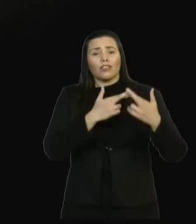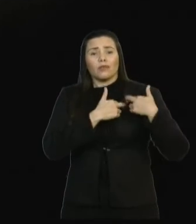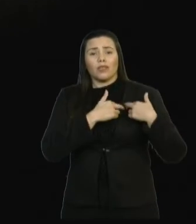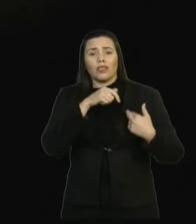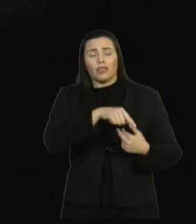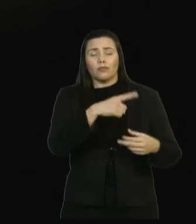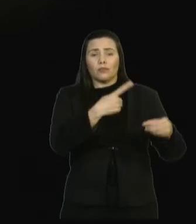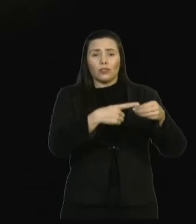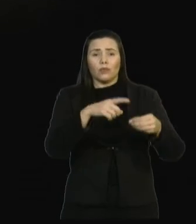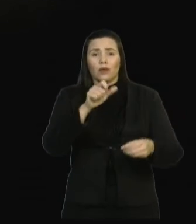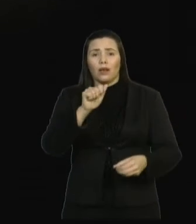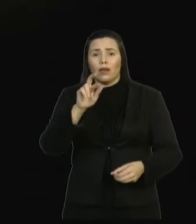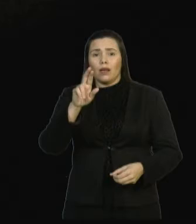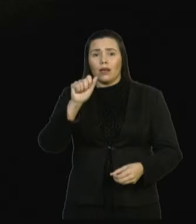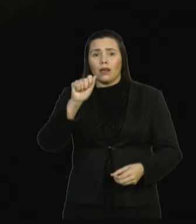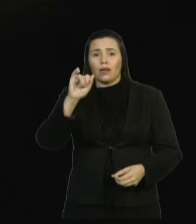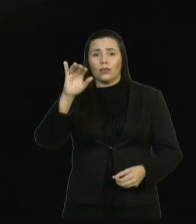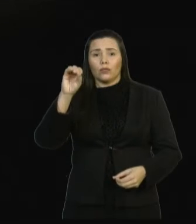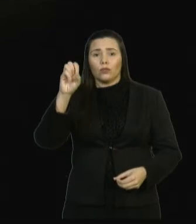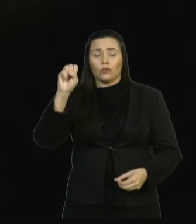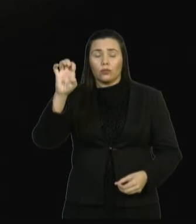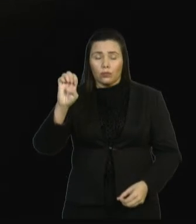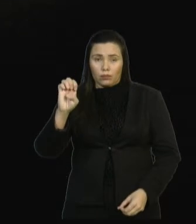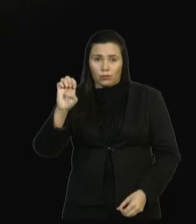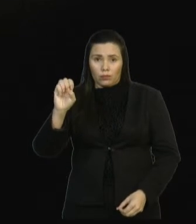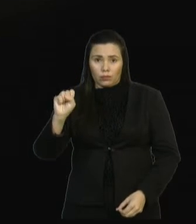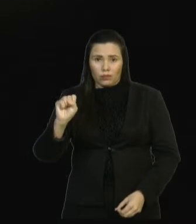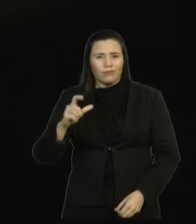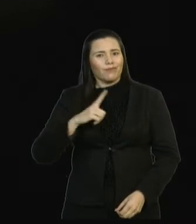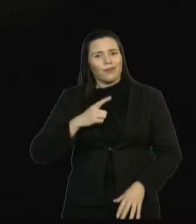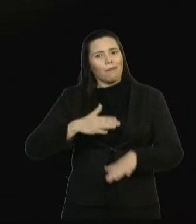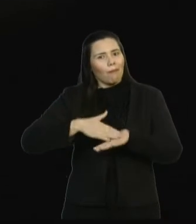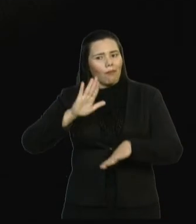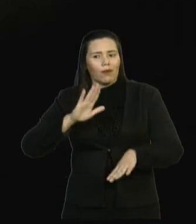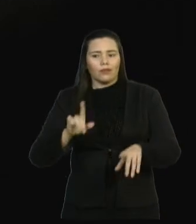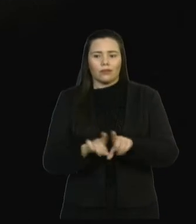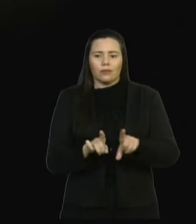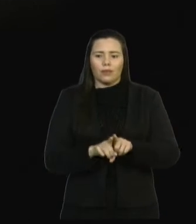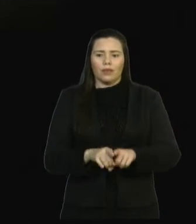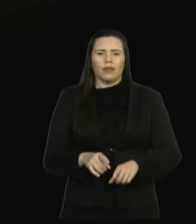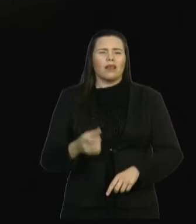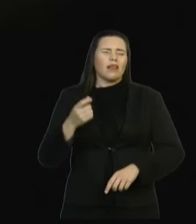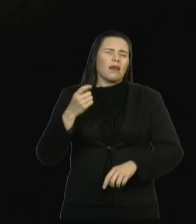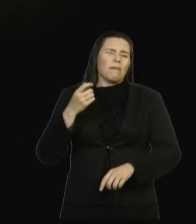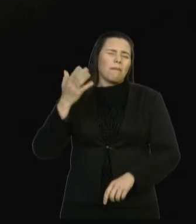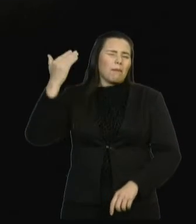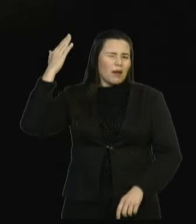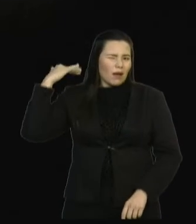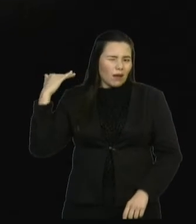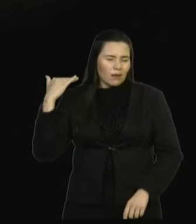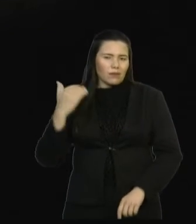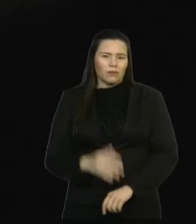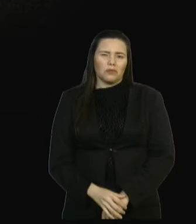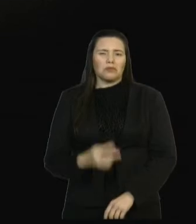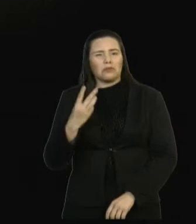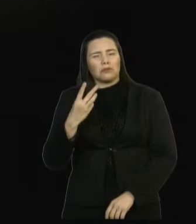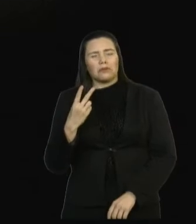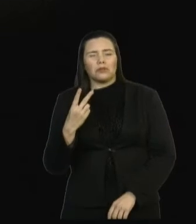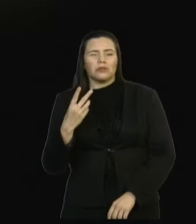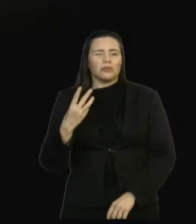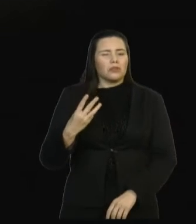município. Há ano atrás, ou há dois anos atrás, foi um convênio também feito com aquele município, com o